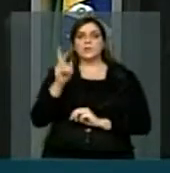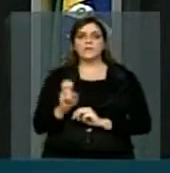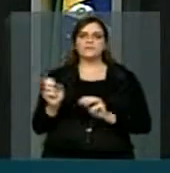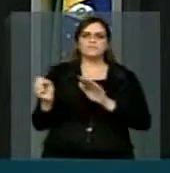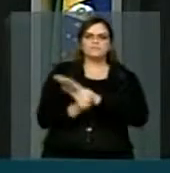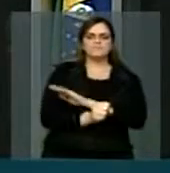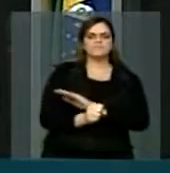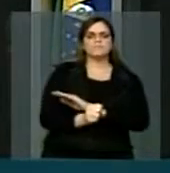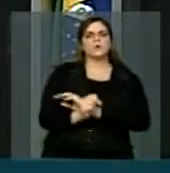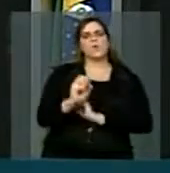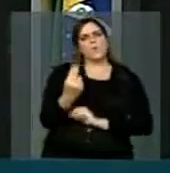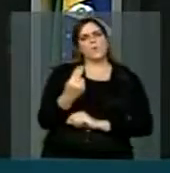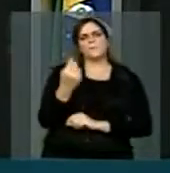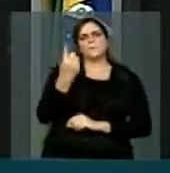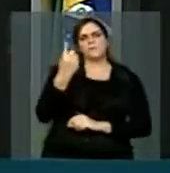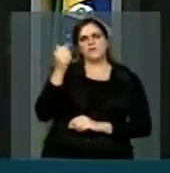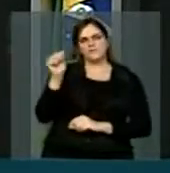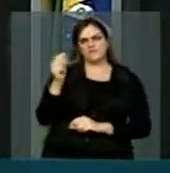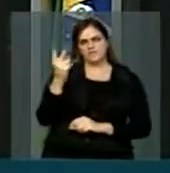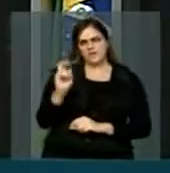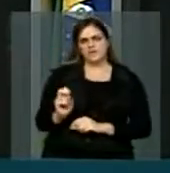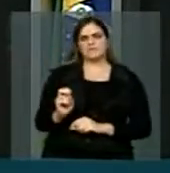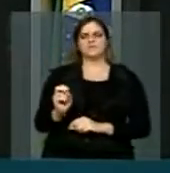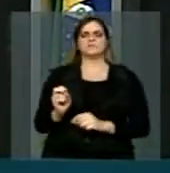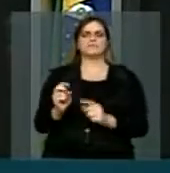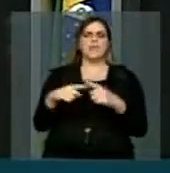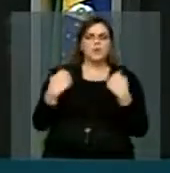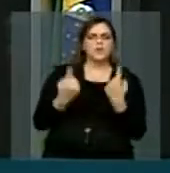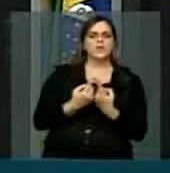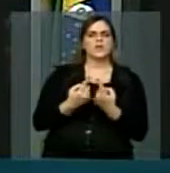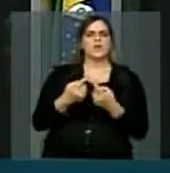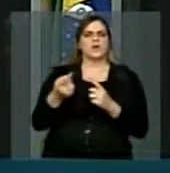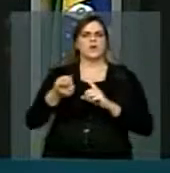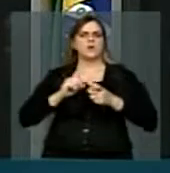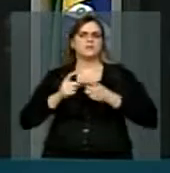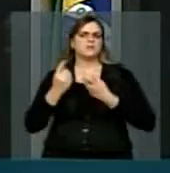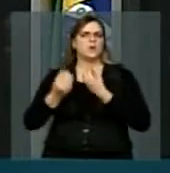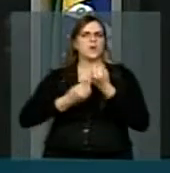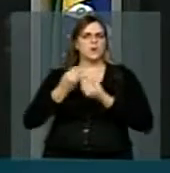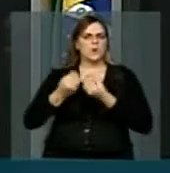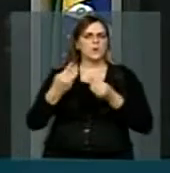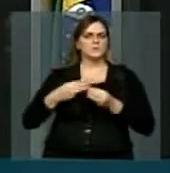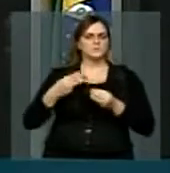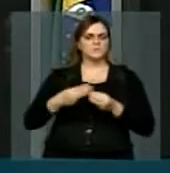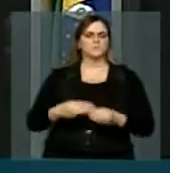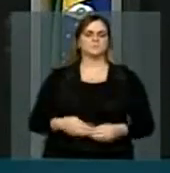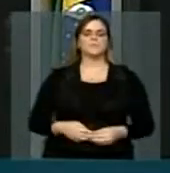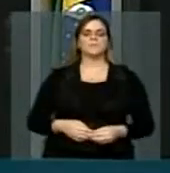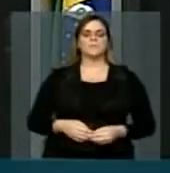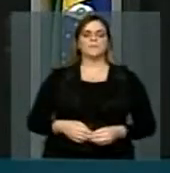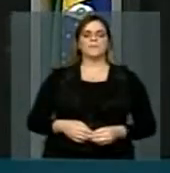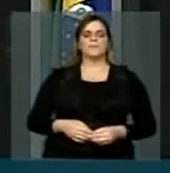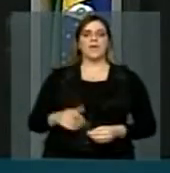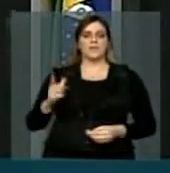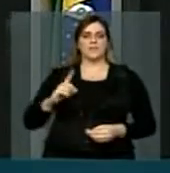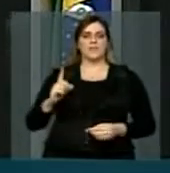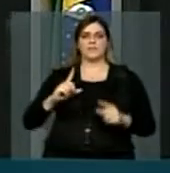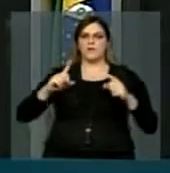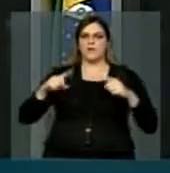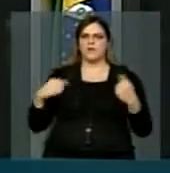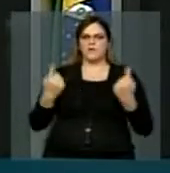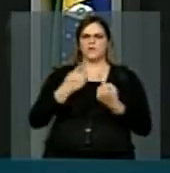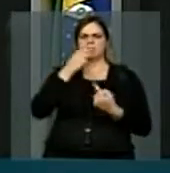outros eleitos, sequenciando administrações atuais. E dentro desse seminário que eu